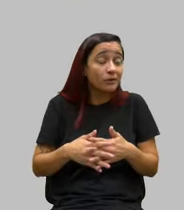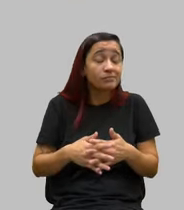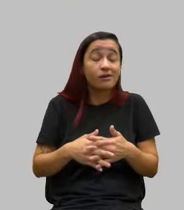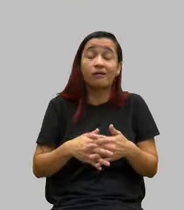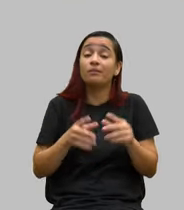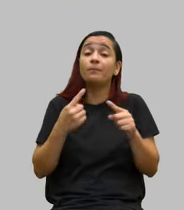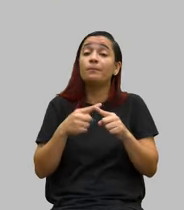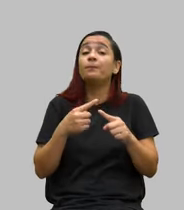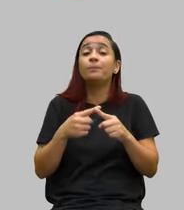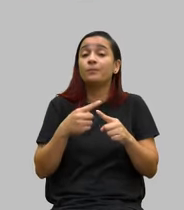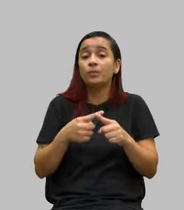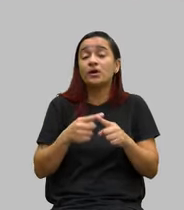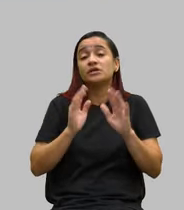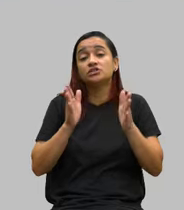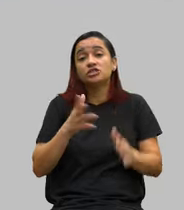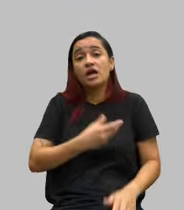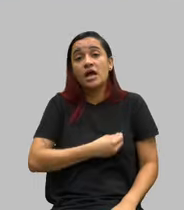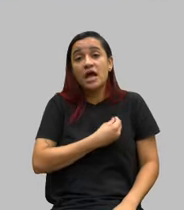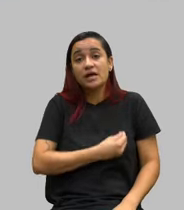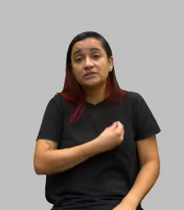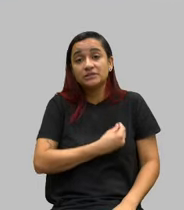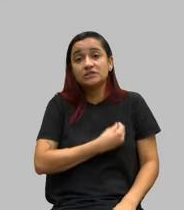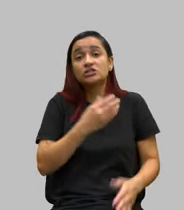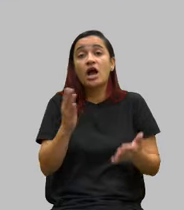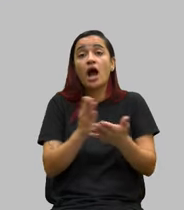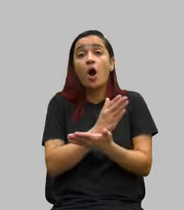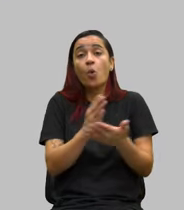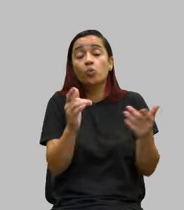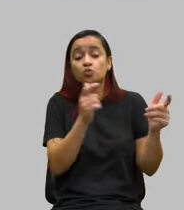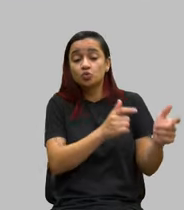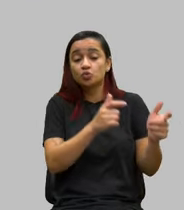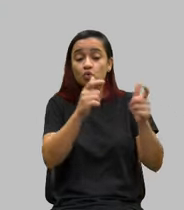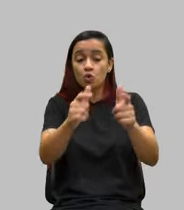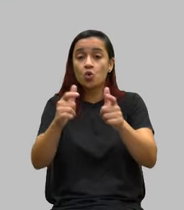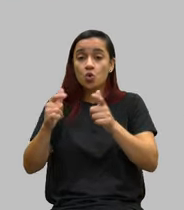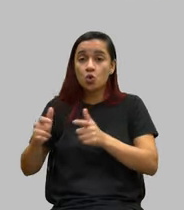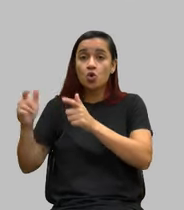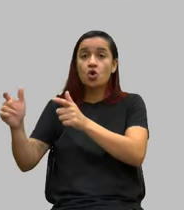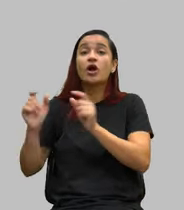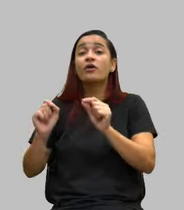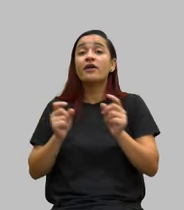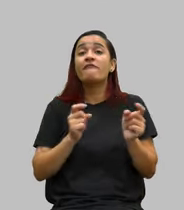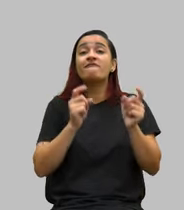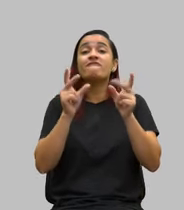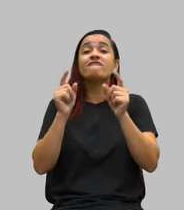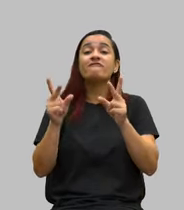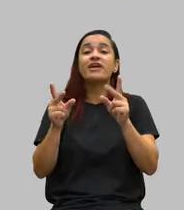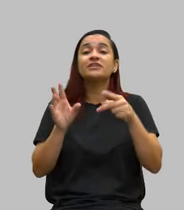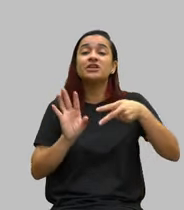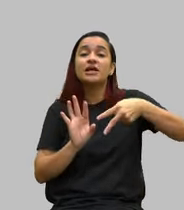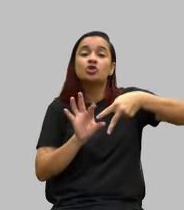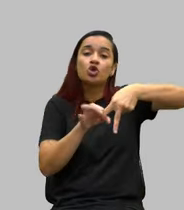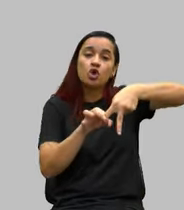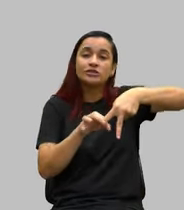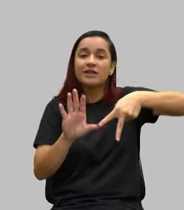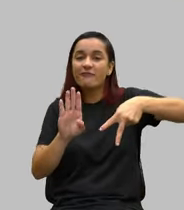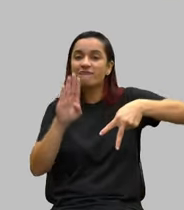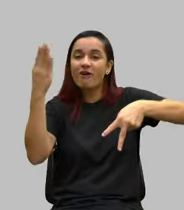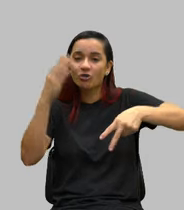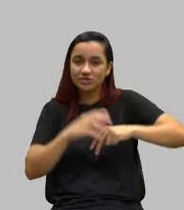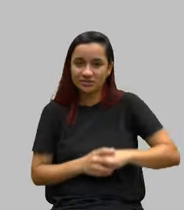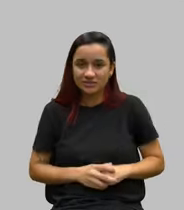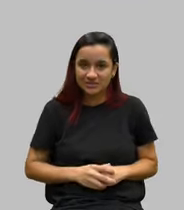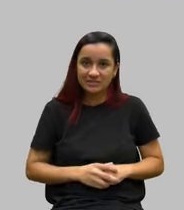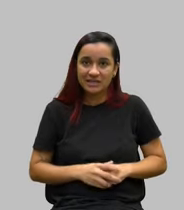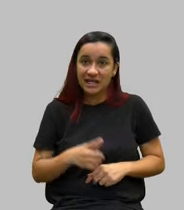que existem determinados lugares que vendem uma espécie de tornozeleira eletrônica falsa existe uma tornozeleira